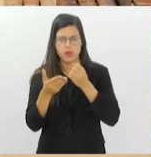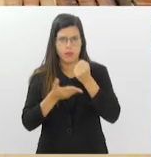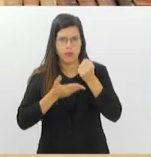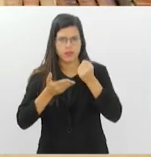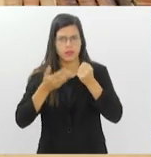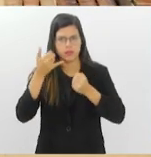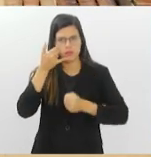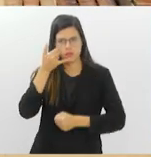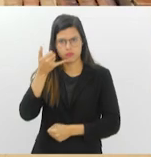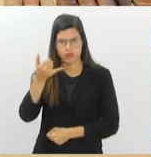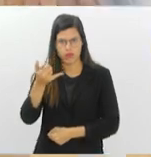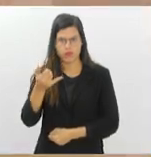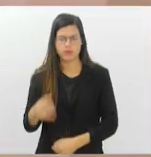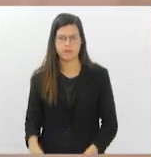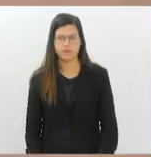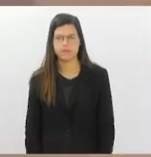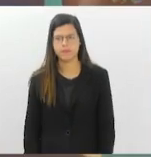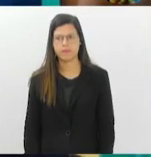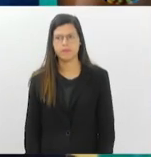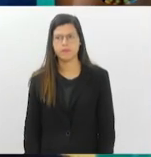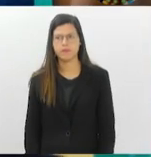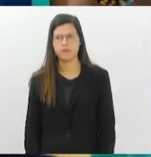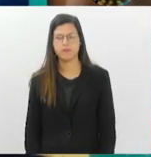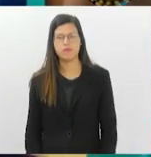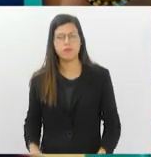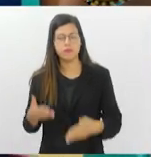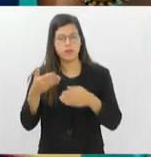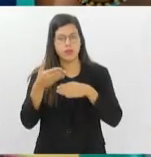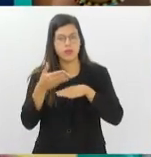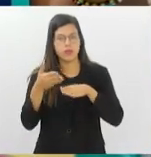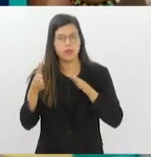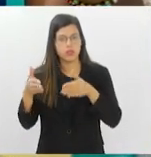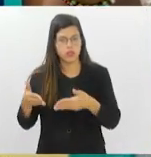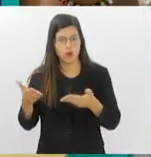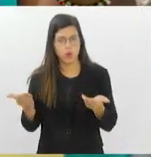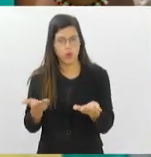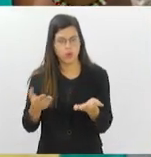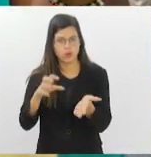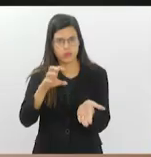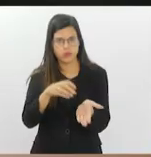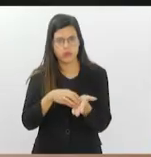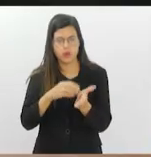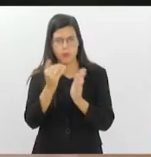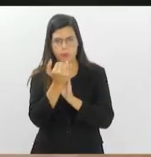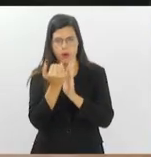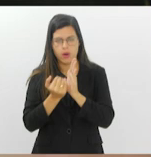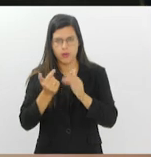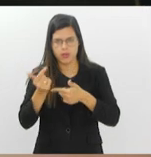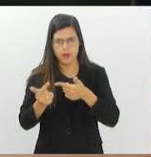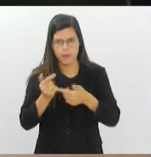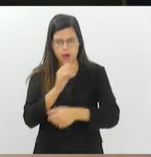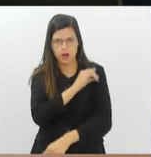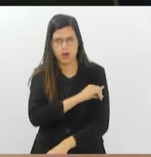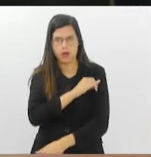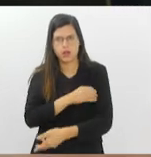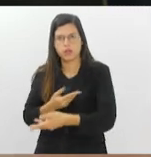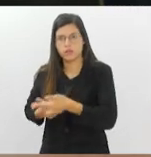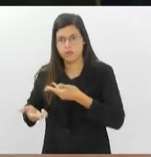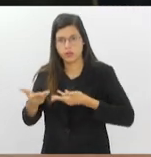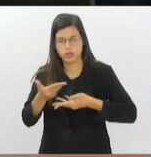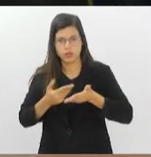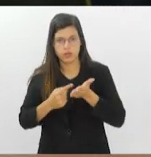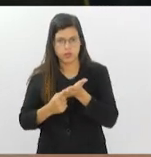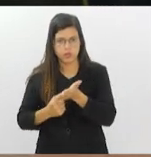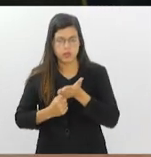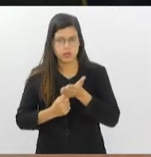telefonia celular chega hoje ao centro o programa trabalha rio que faz a intermediação entre Trabalhadores em